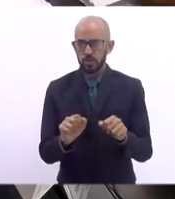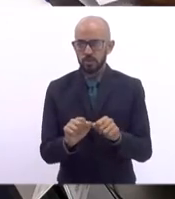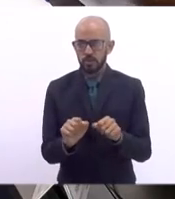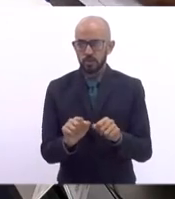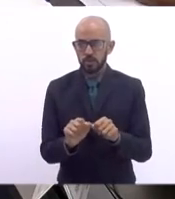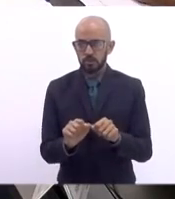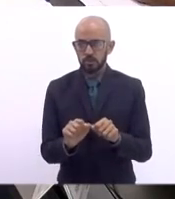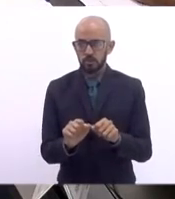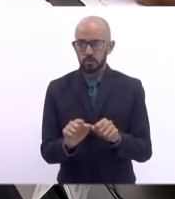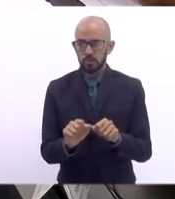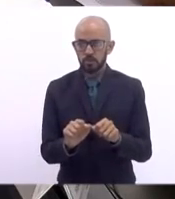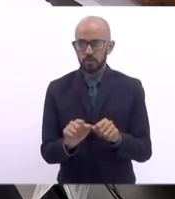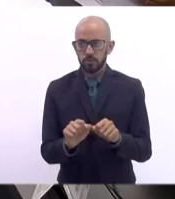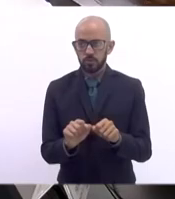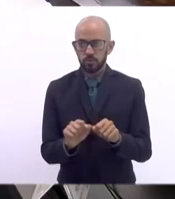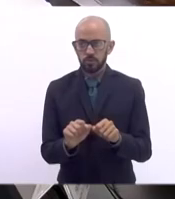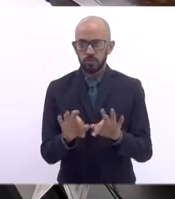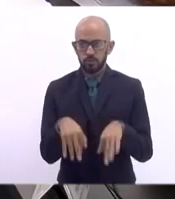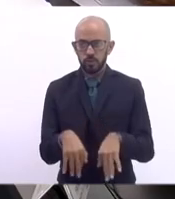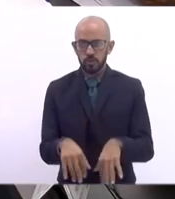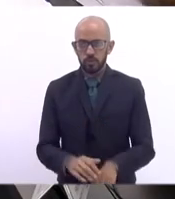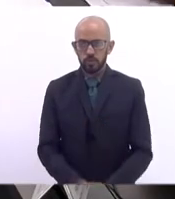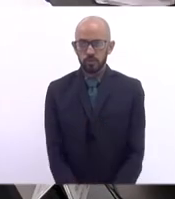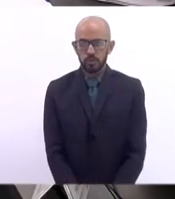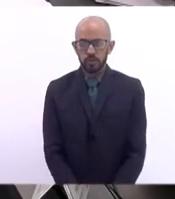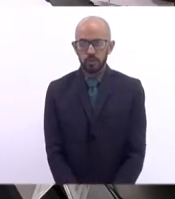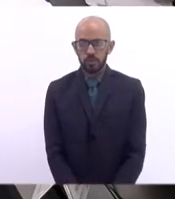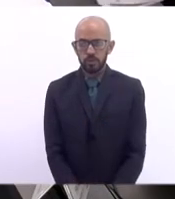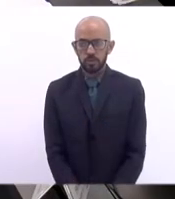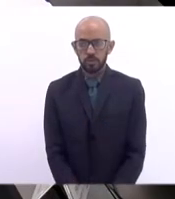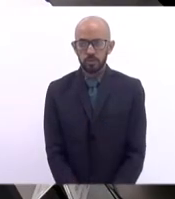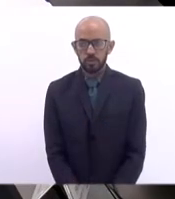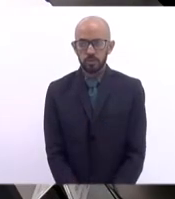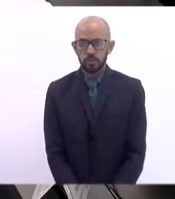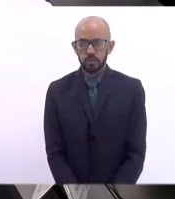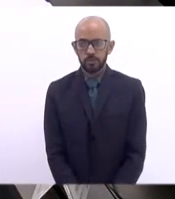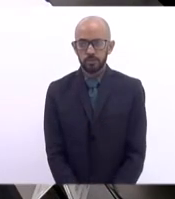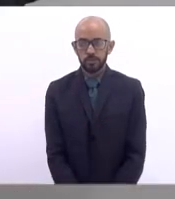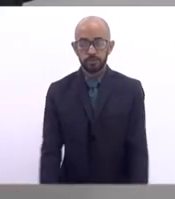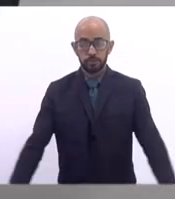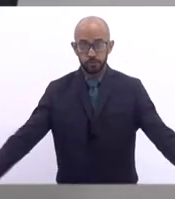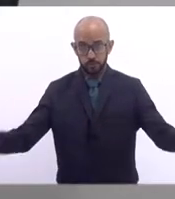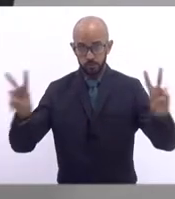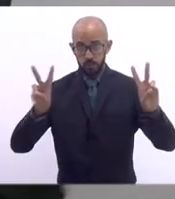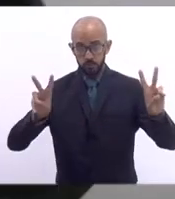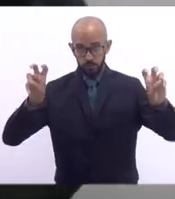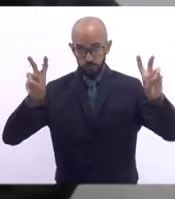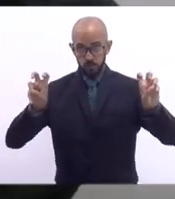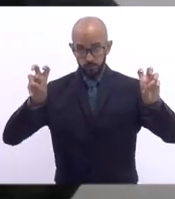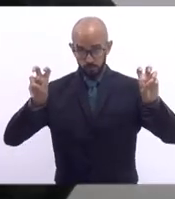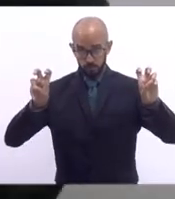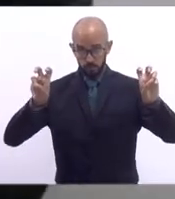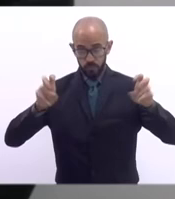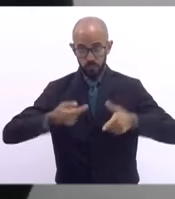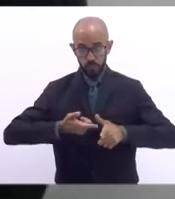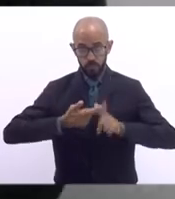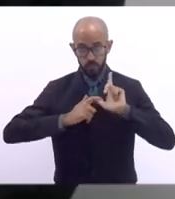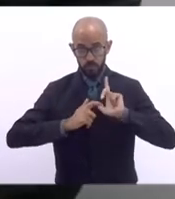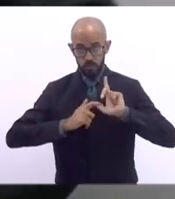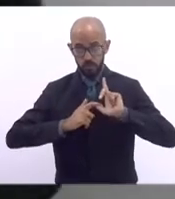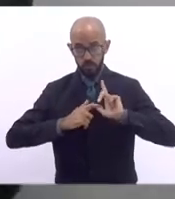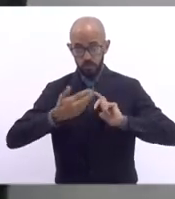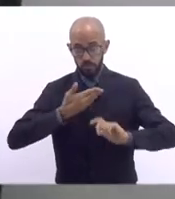o encerramento esse tema e da dívida